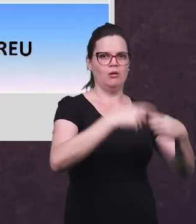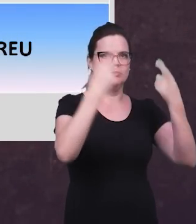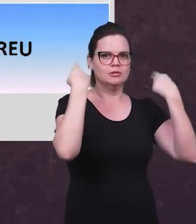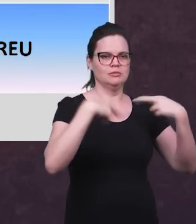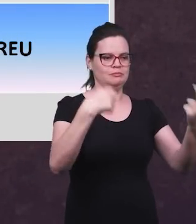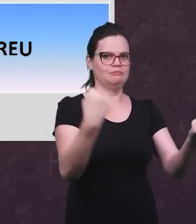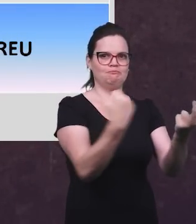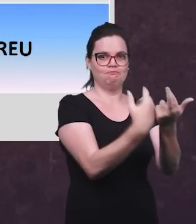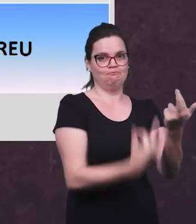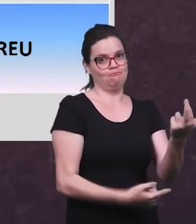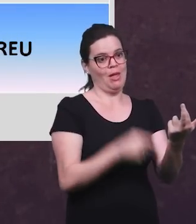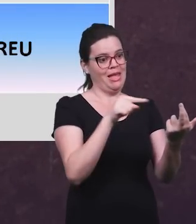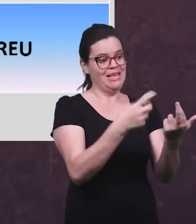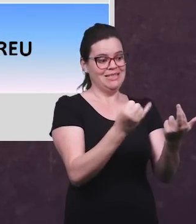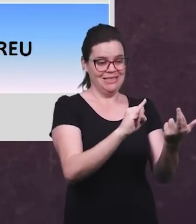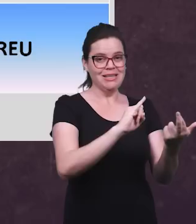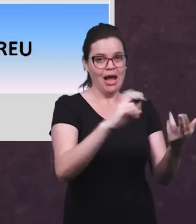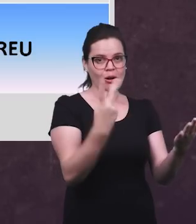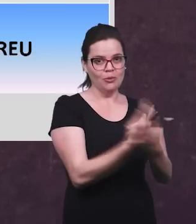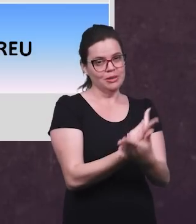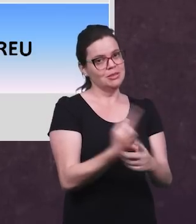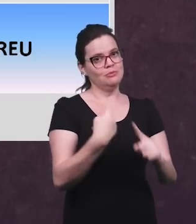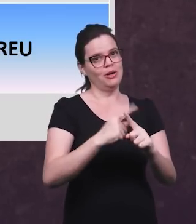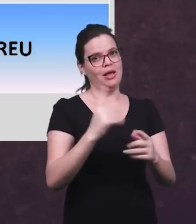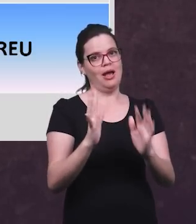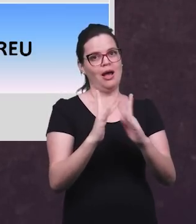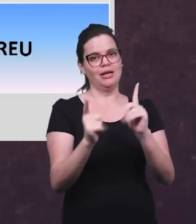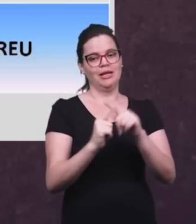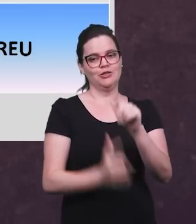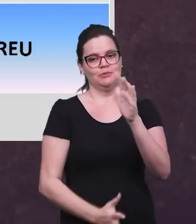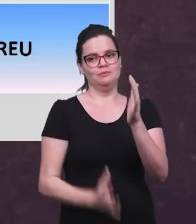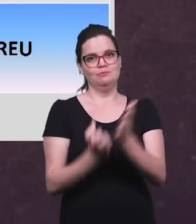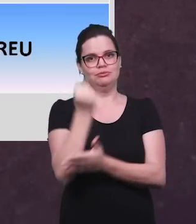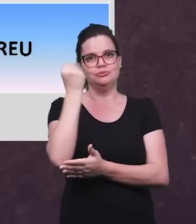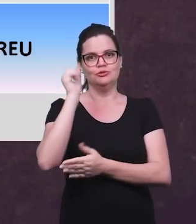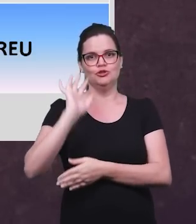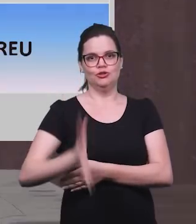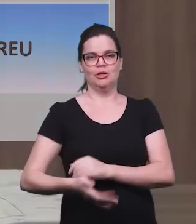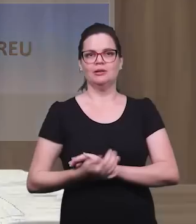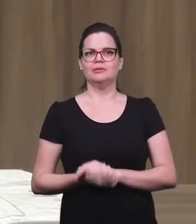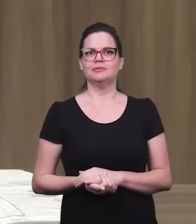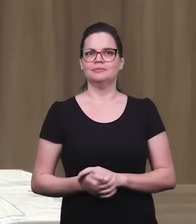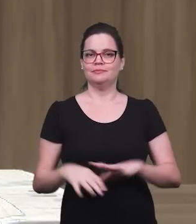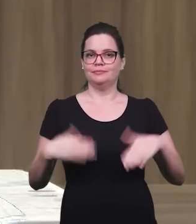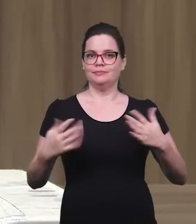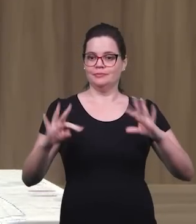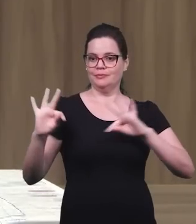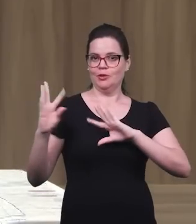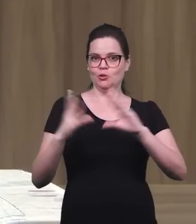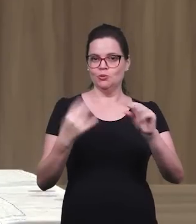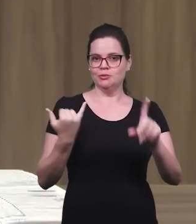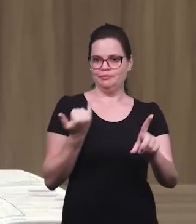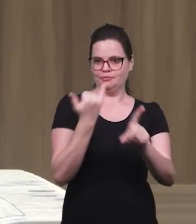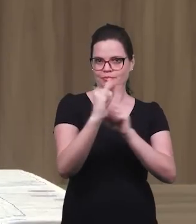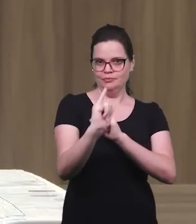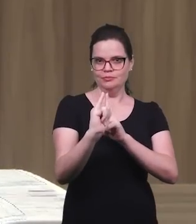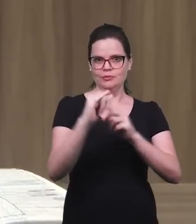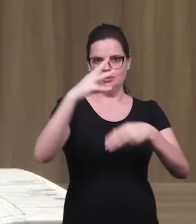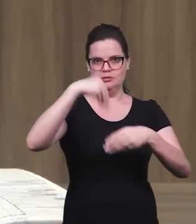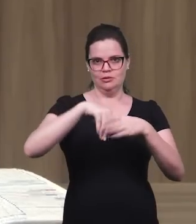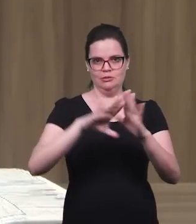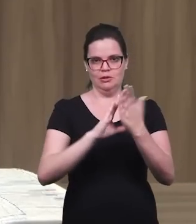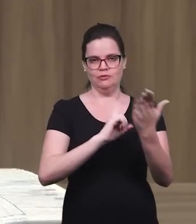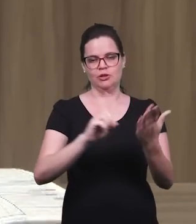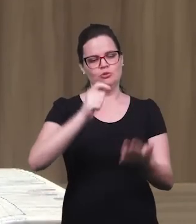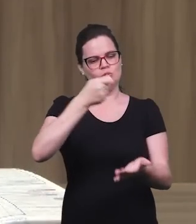do tempo profético. Não estamos preocupados com Israel político. Israel, as profecias bíblicas cumpridas em Israel, né? Exatamente. Não estamos preocupados